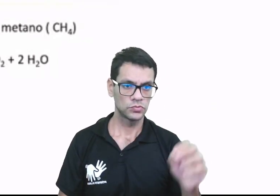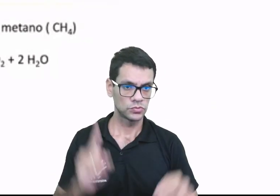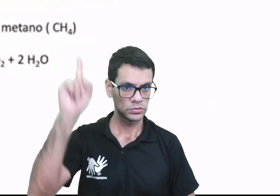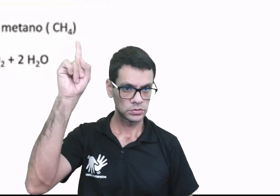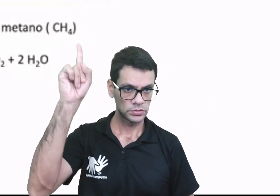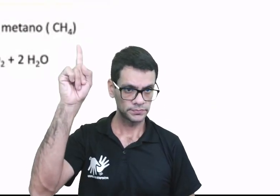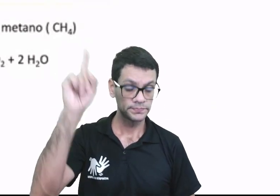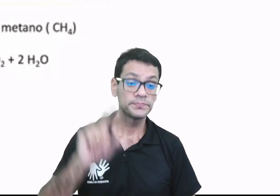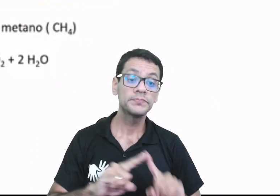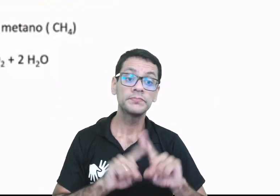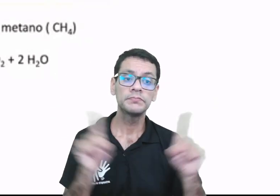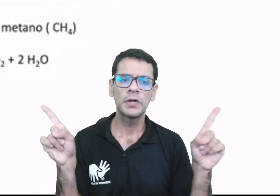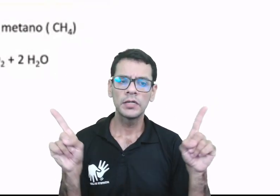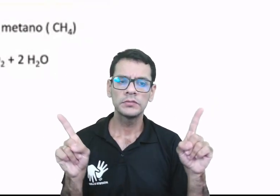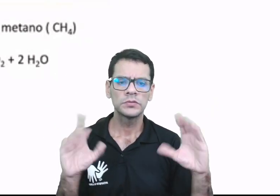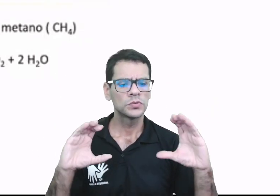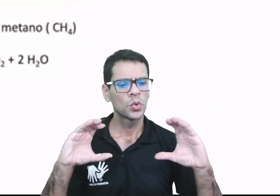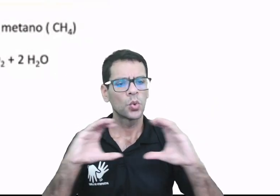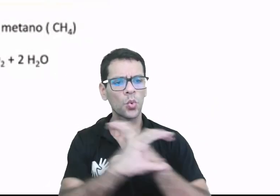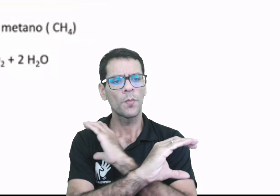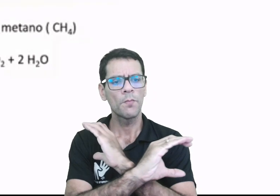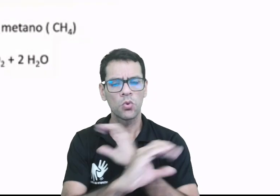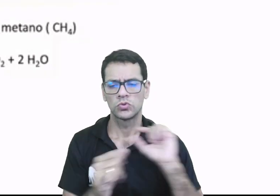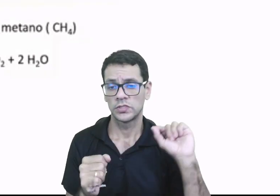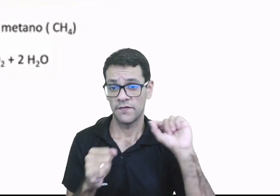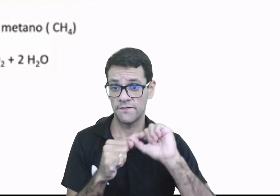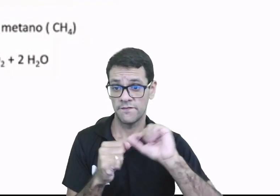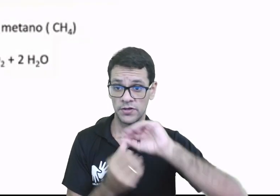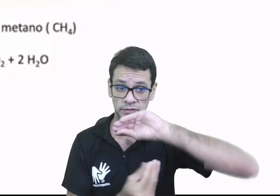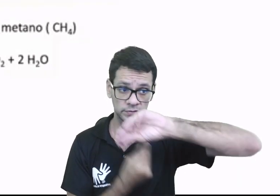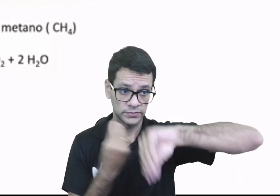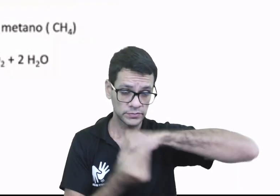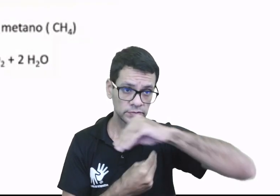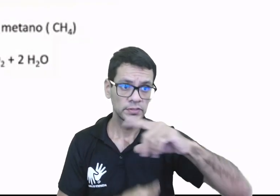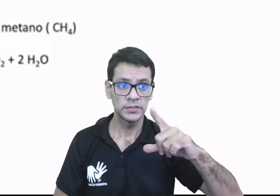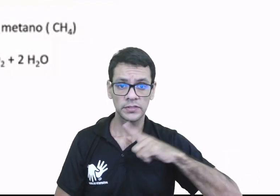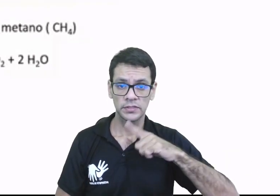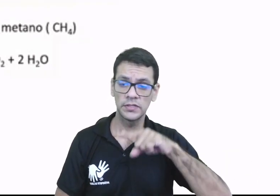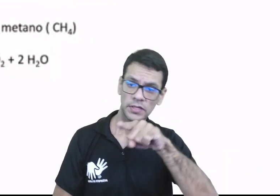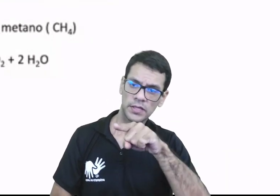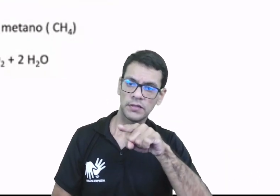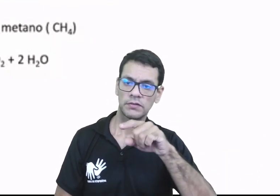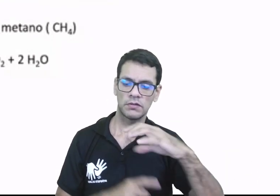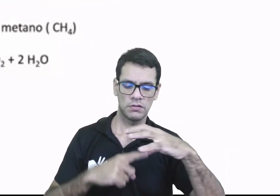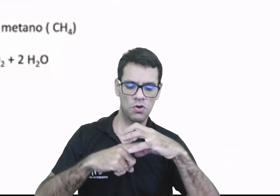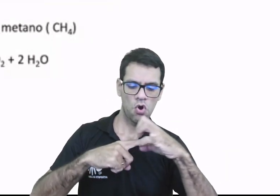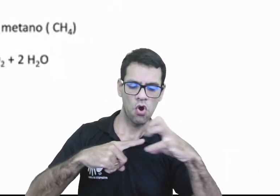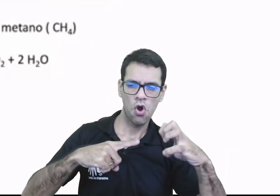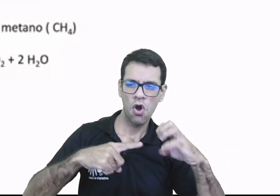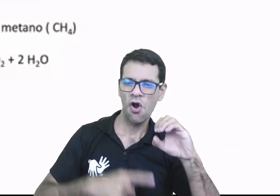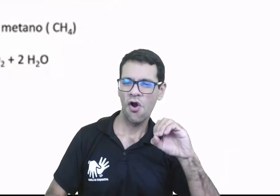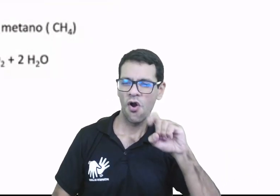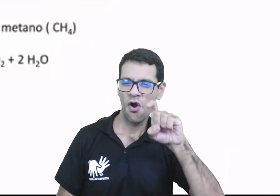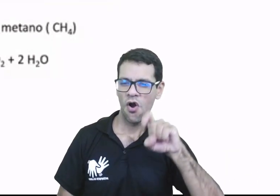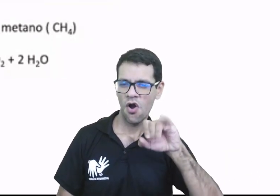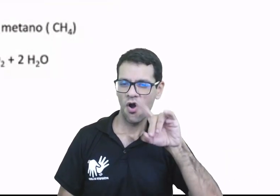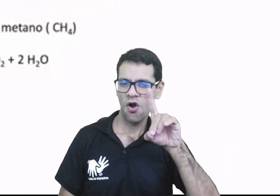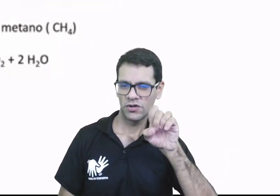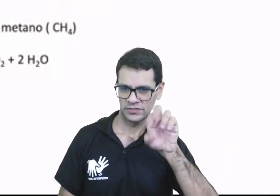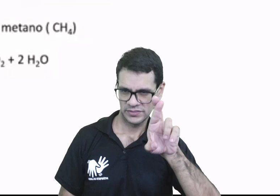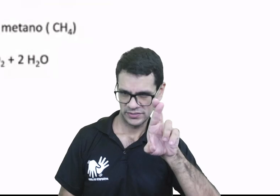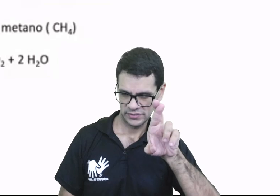o composto que faz, né, a substância que tem esse caráter de oxidar